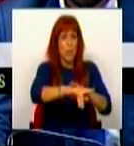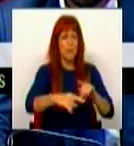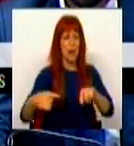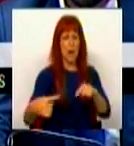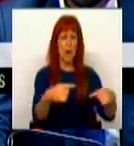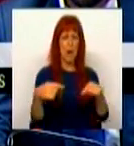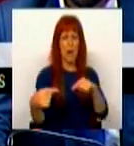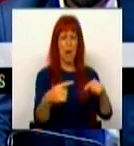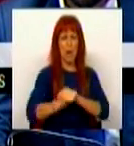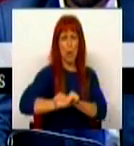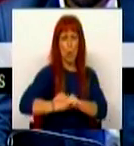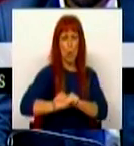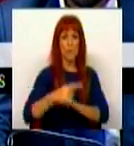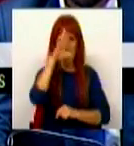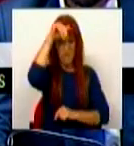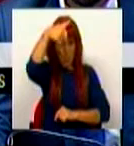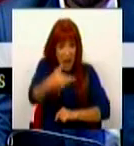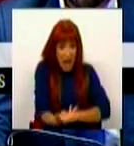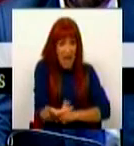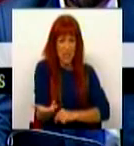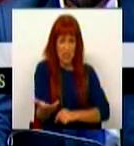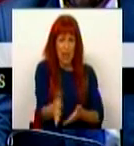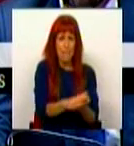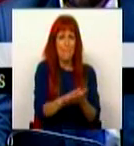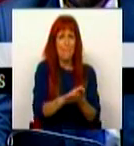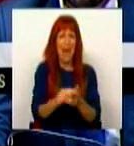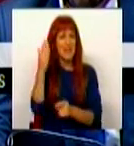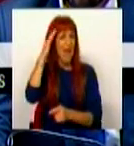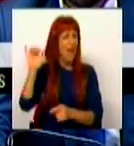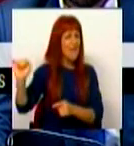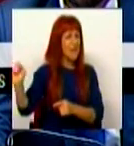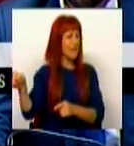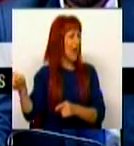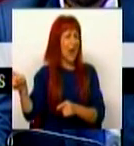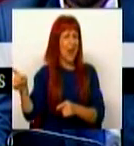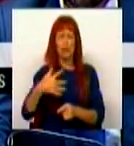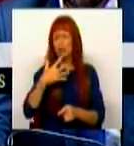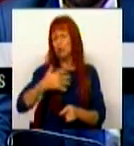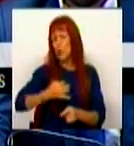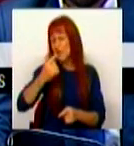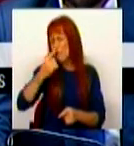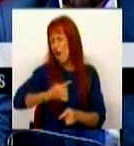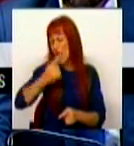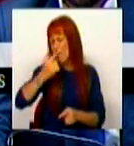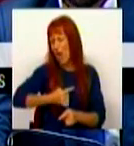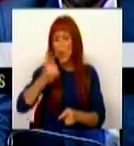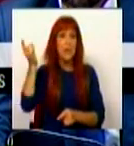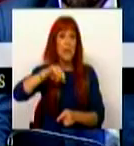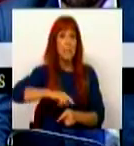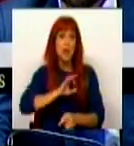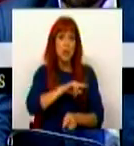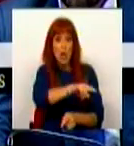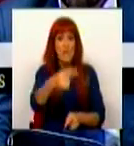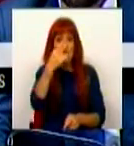esgrimia contra este Governo com base nestas projeções. Todas falharam e falharam também os